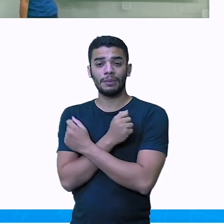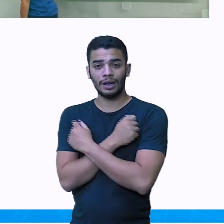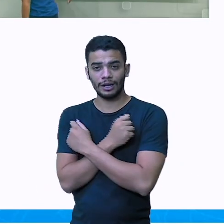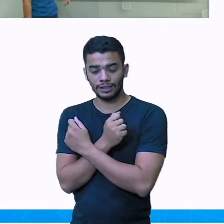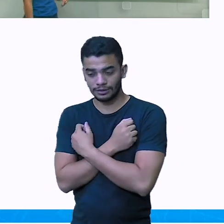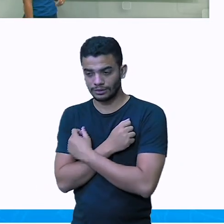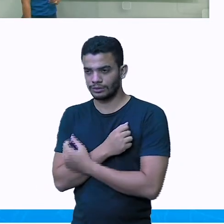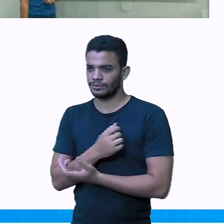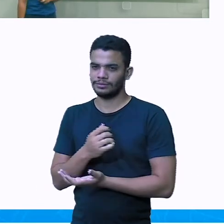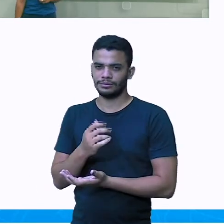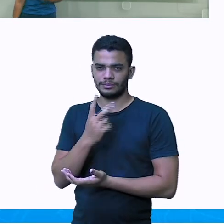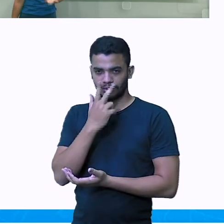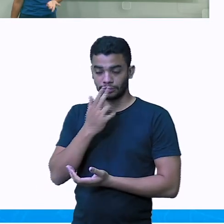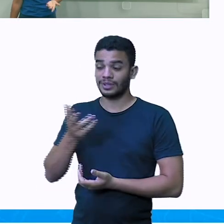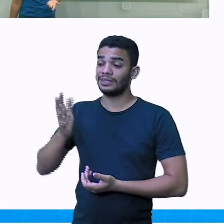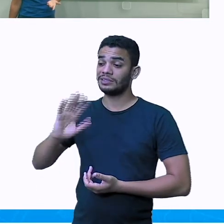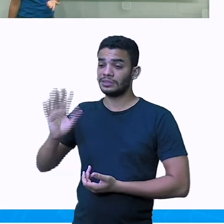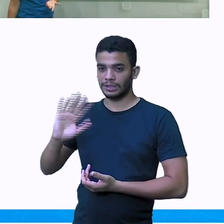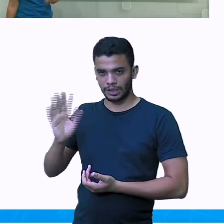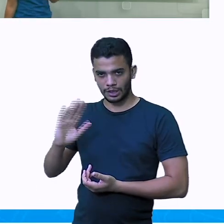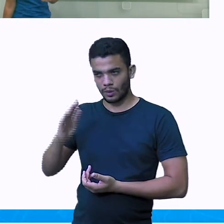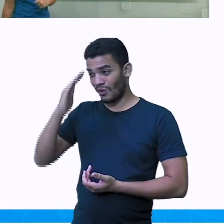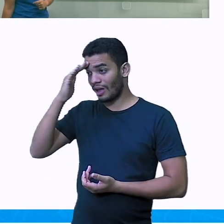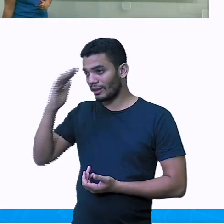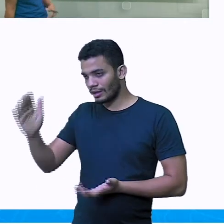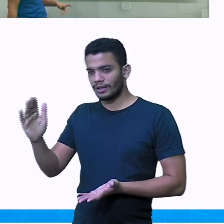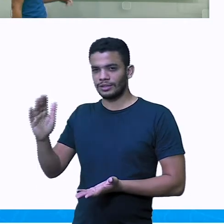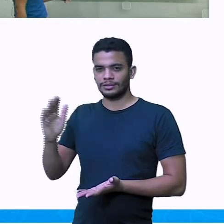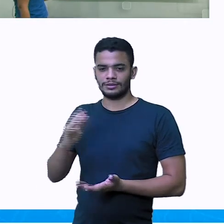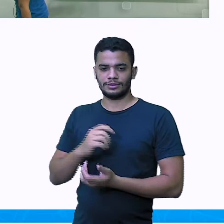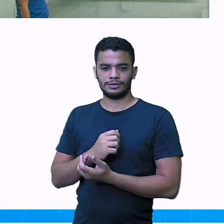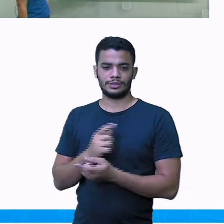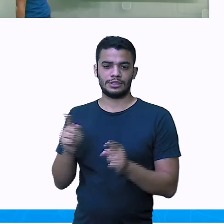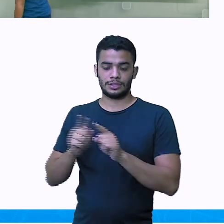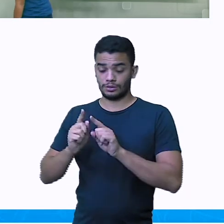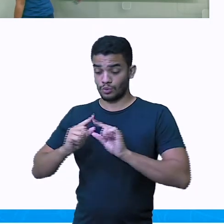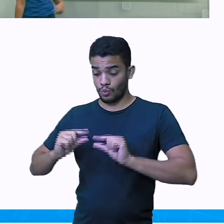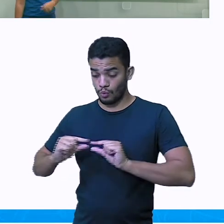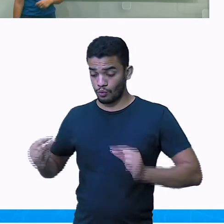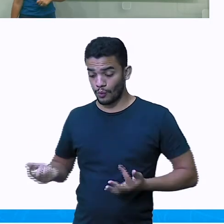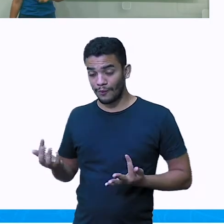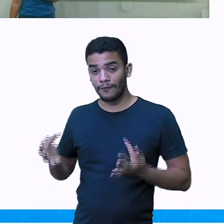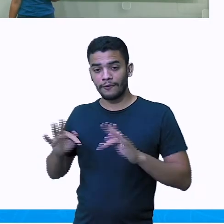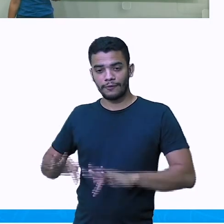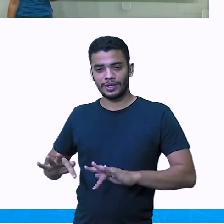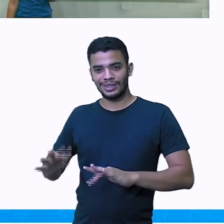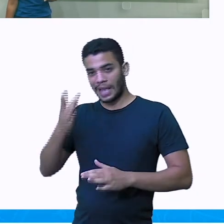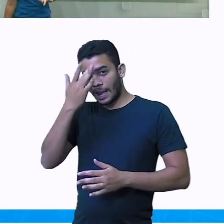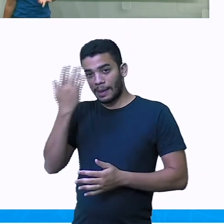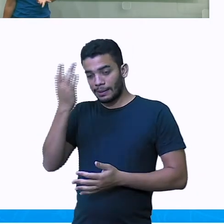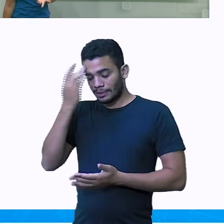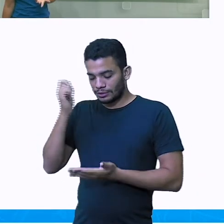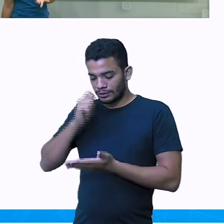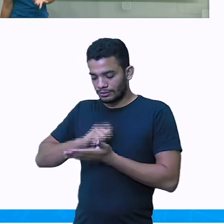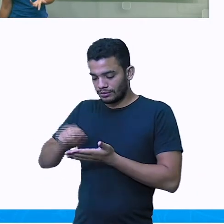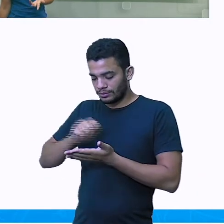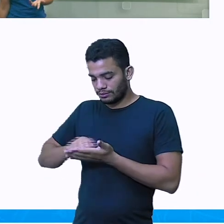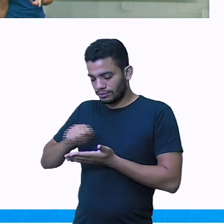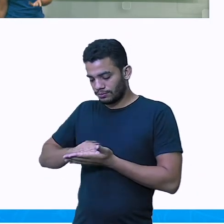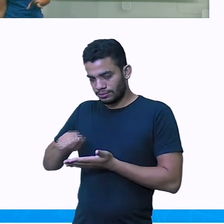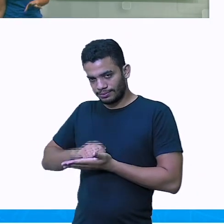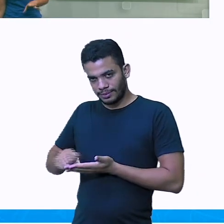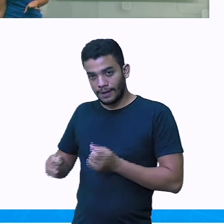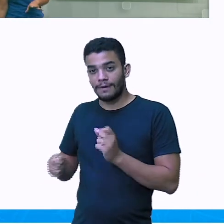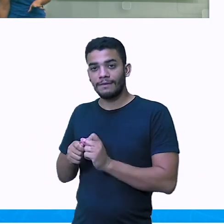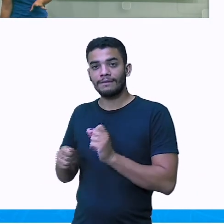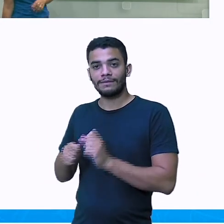aqui ele colocou um abraço. E por último, o remetente, que foi quem escreveu essa